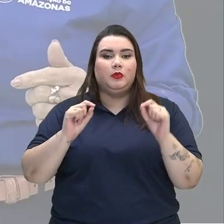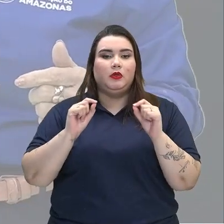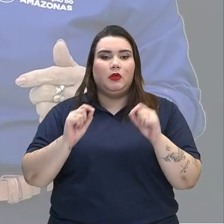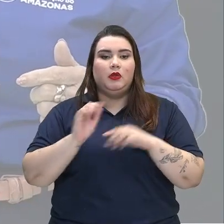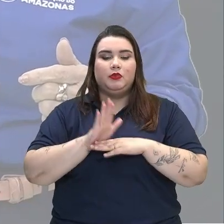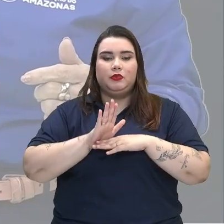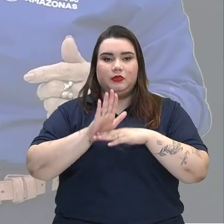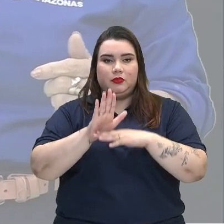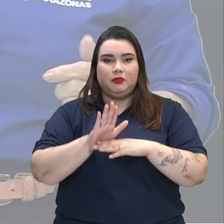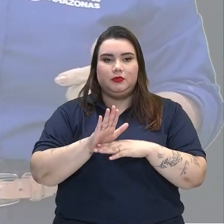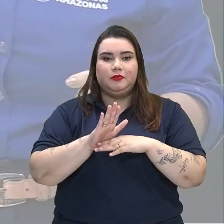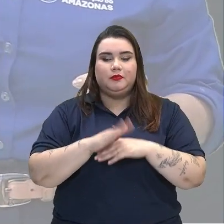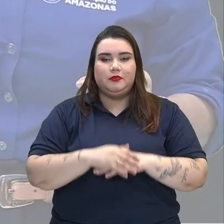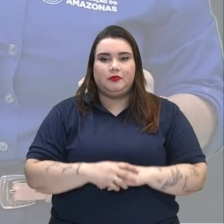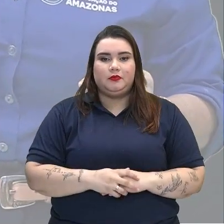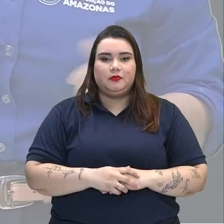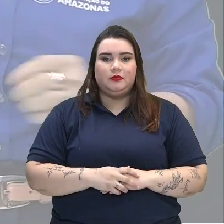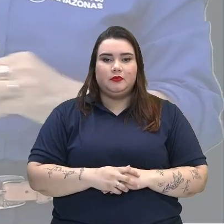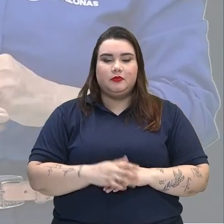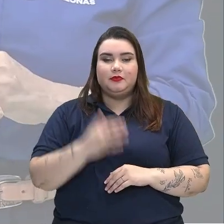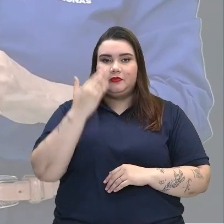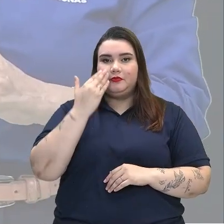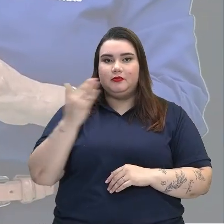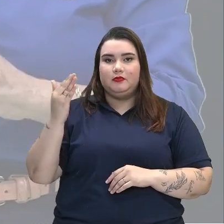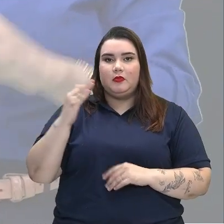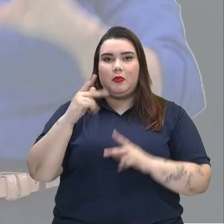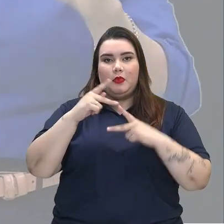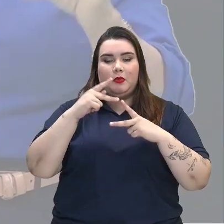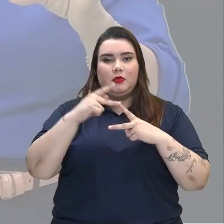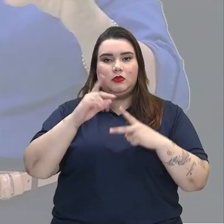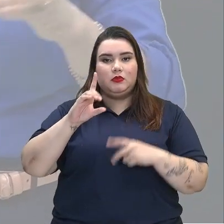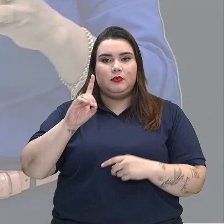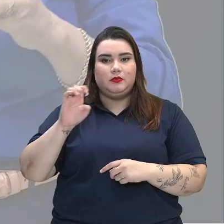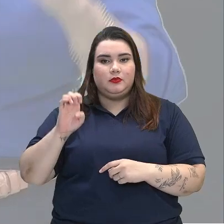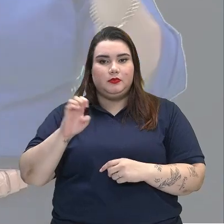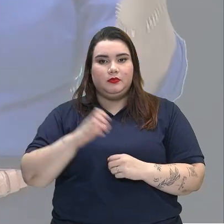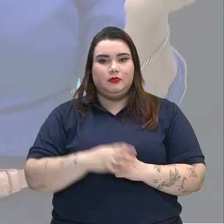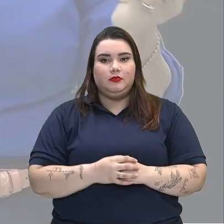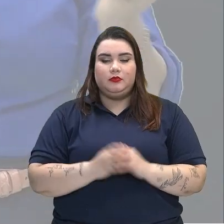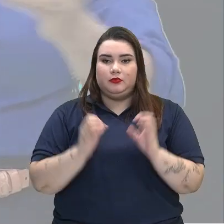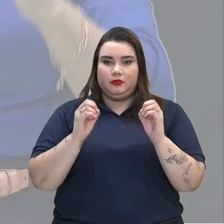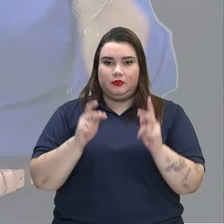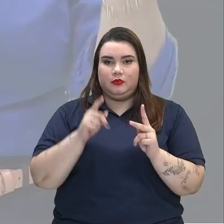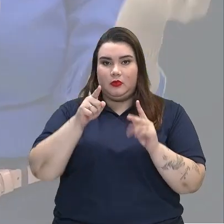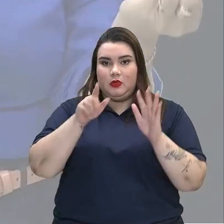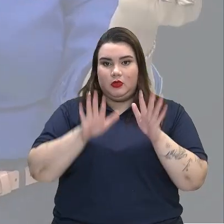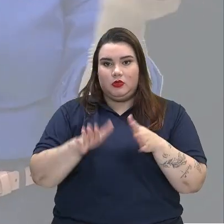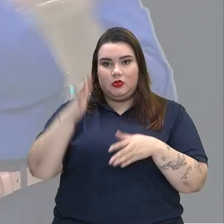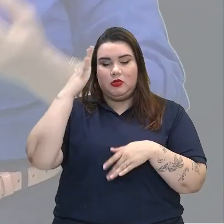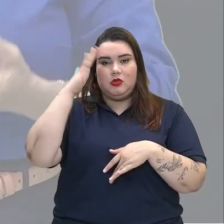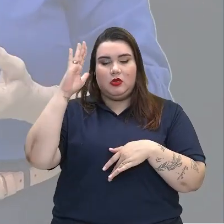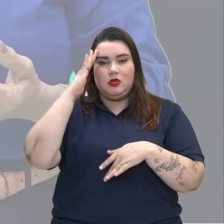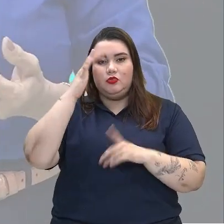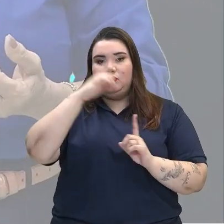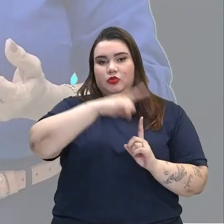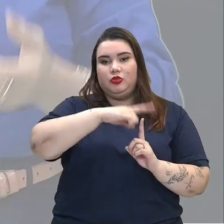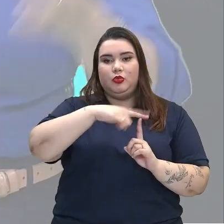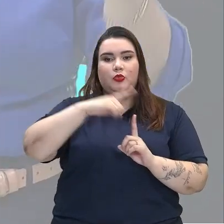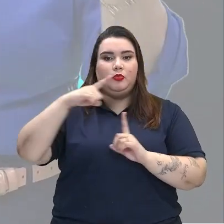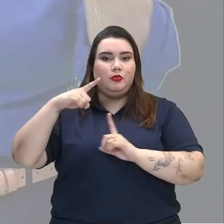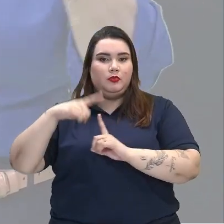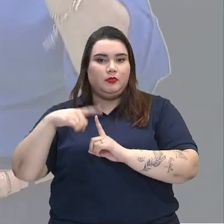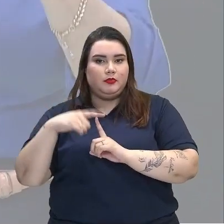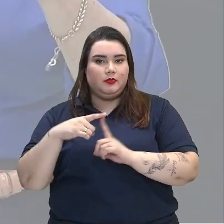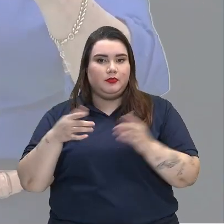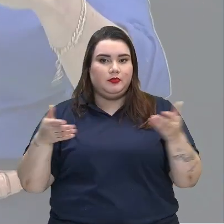resposta. De ajuda. Olha o de aqui, preposição. Muito bem. Agora que você entendeu o transitivo direto e o transitivo